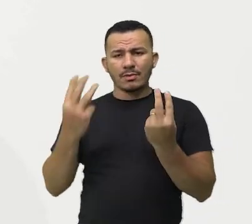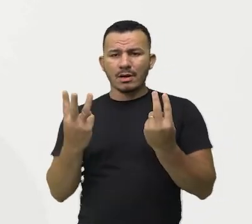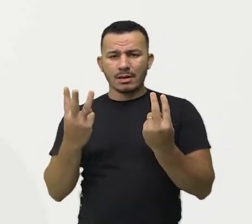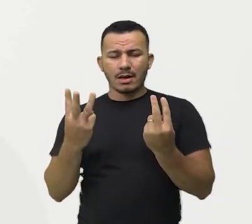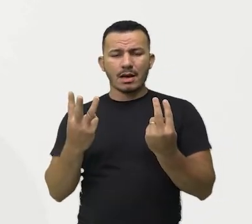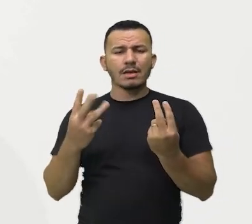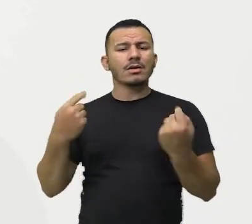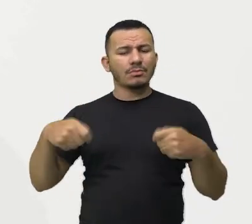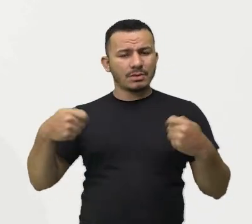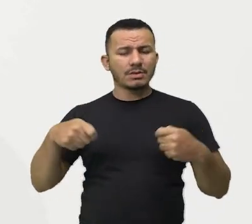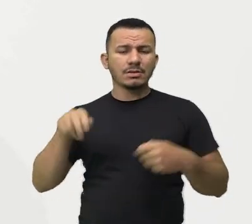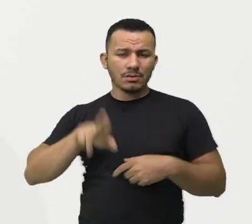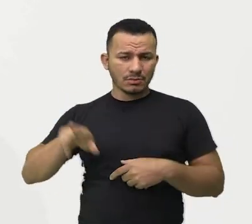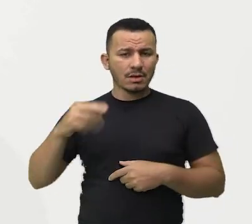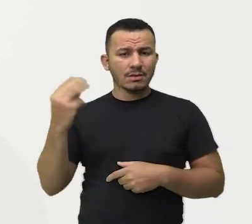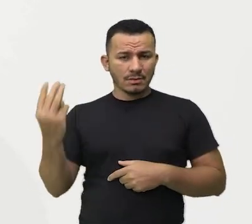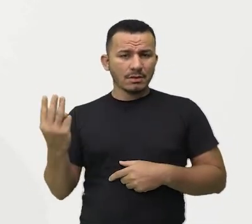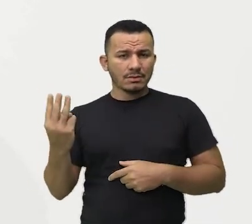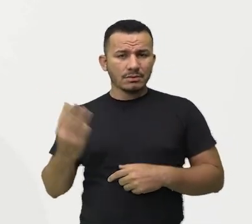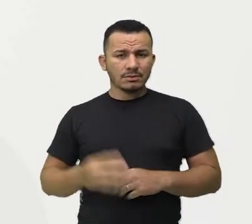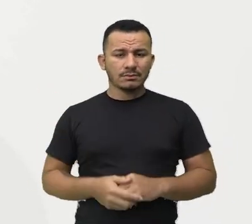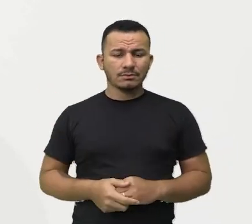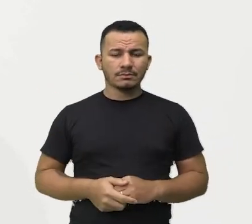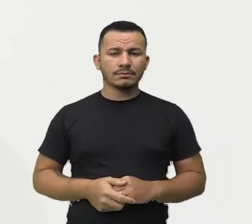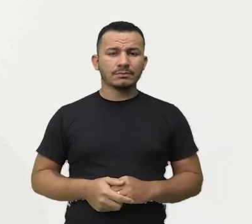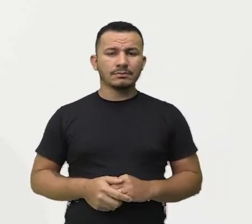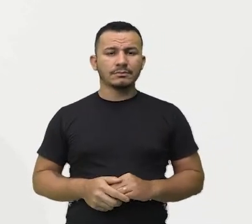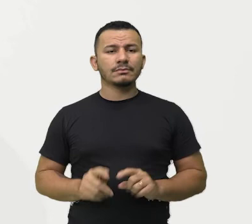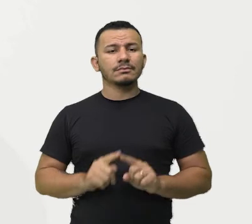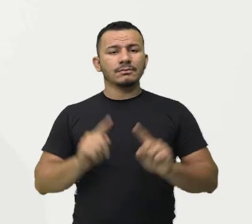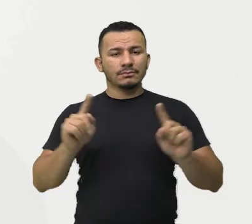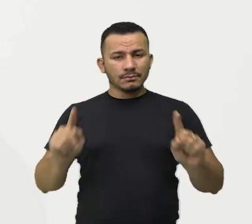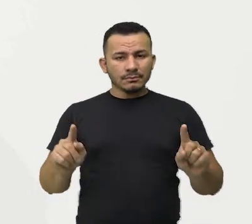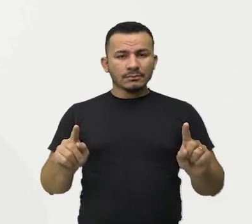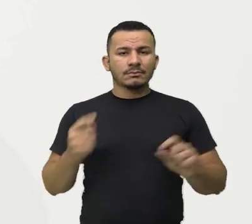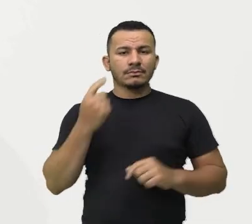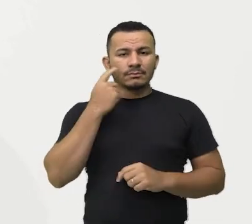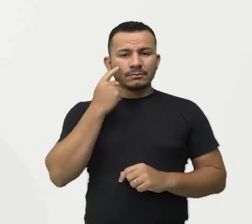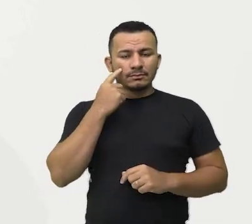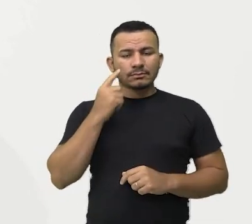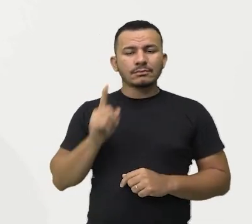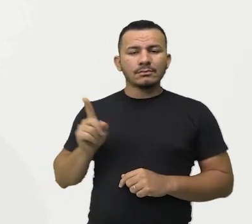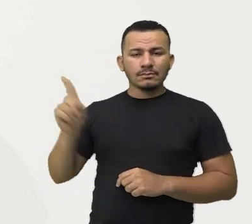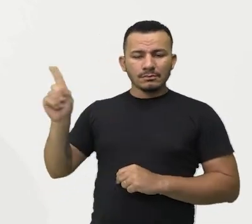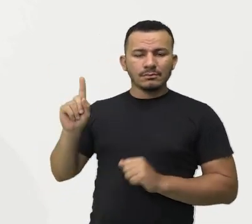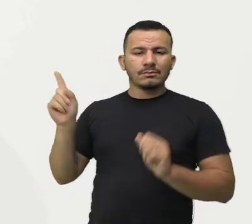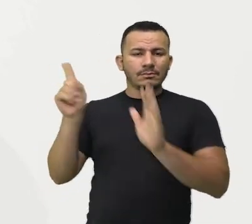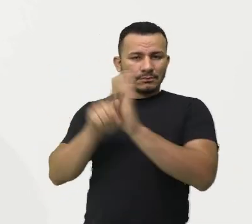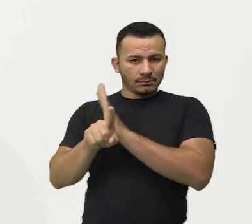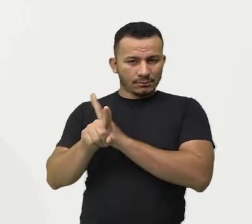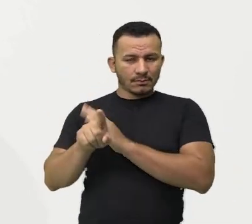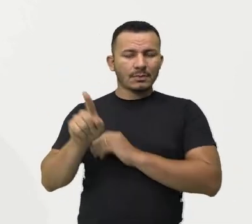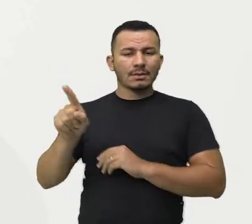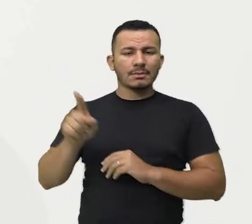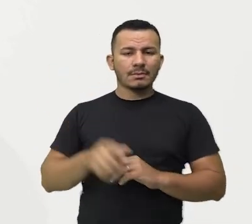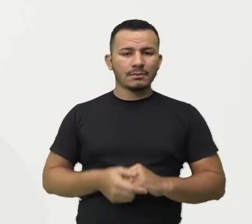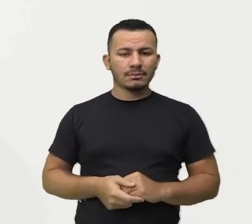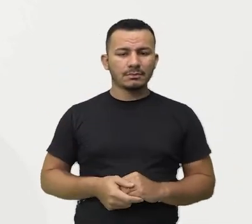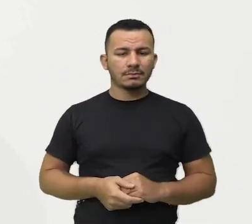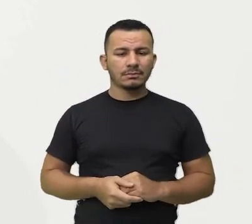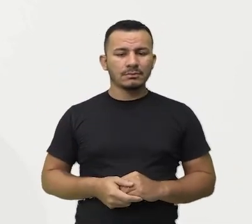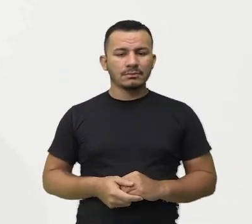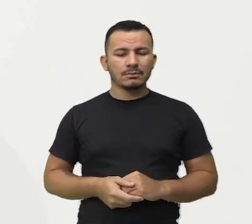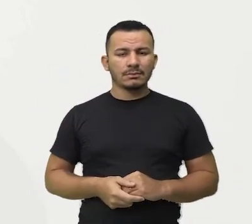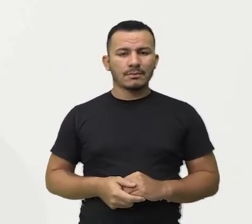igual a 3, então não tem nem o que a gente pensar. Vamos usar π igual a 3, tá legal? Só que é um detalhe, pessoal. Perceba que a